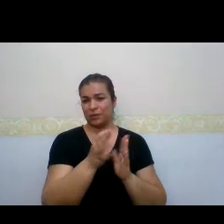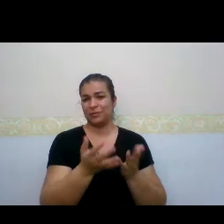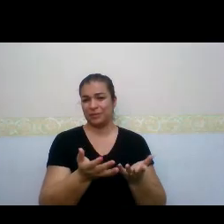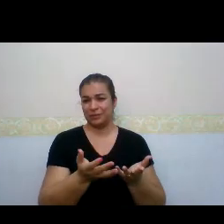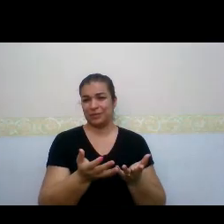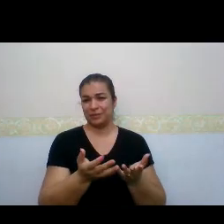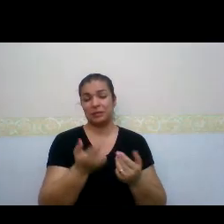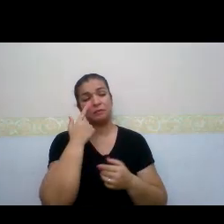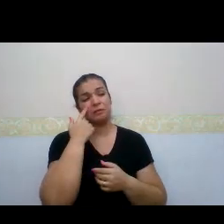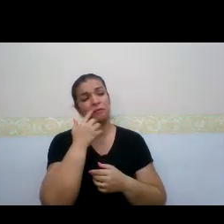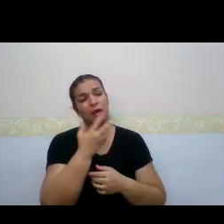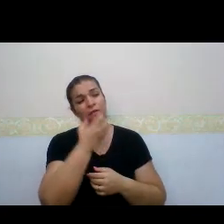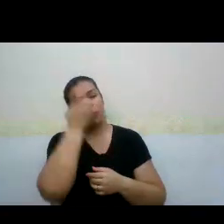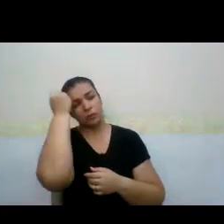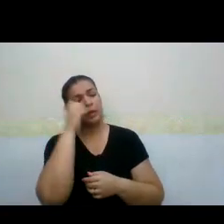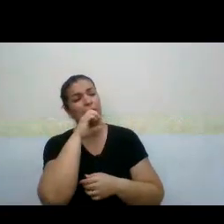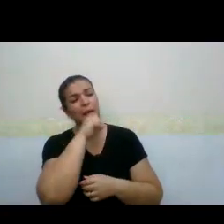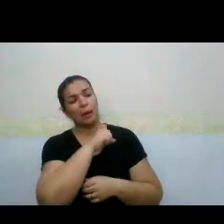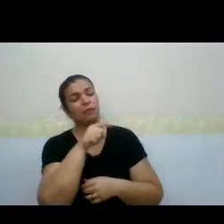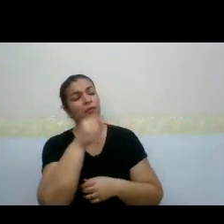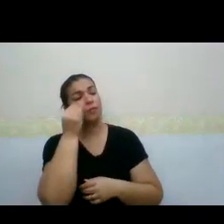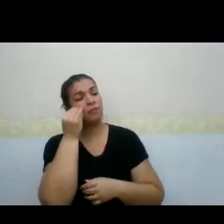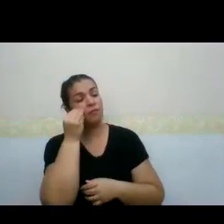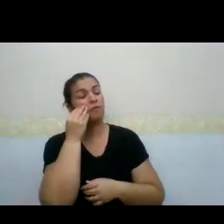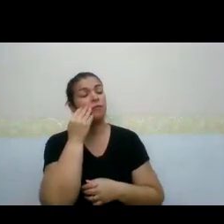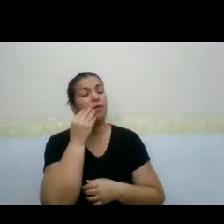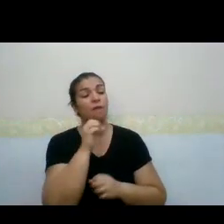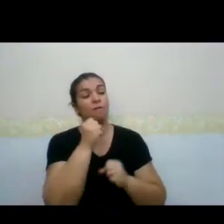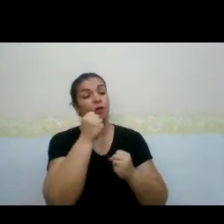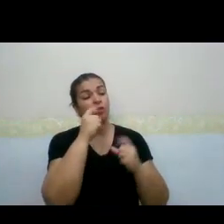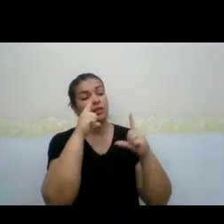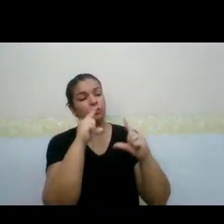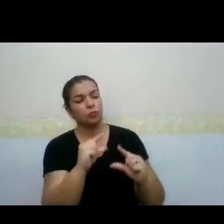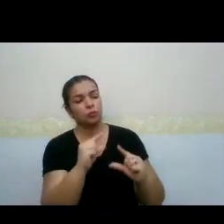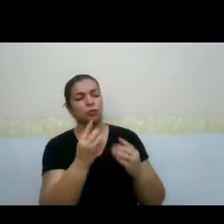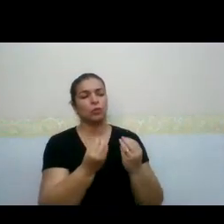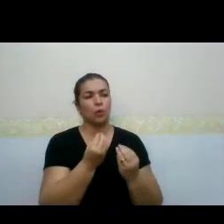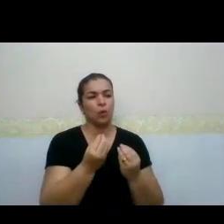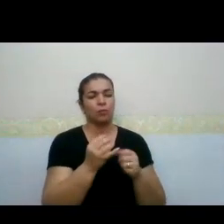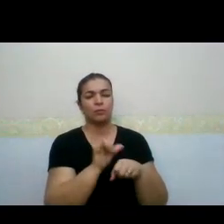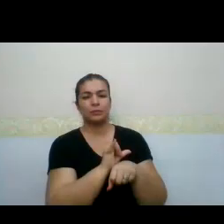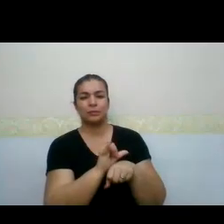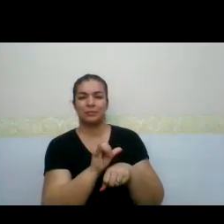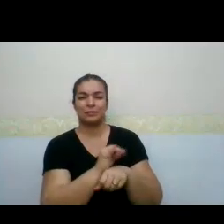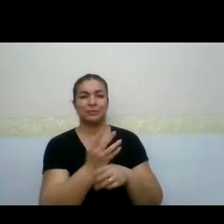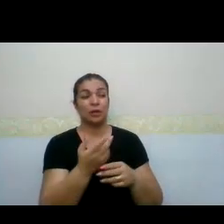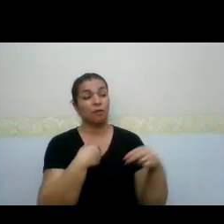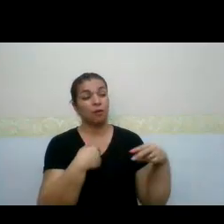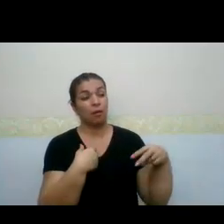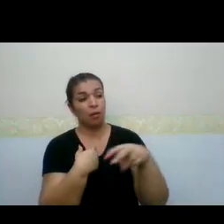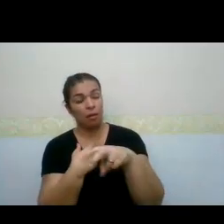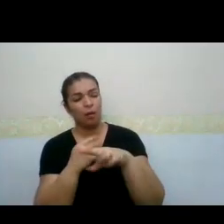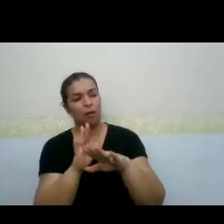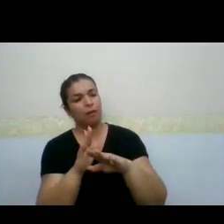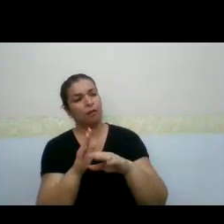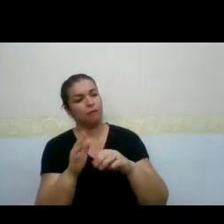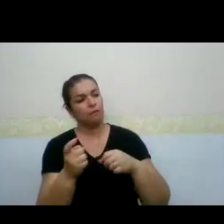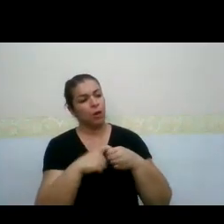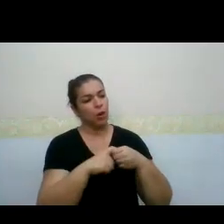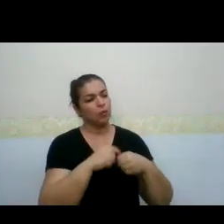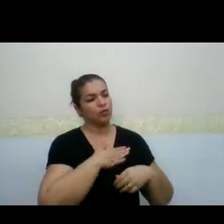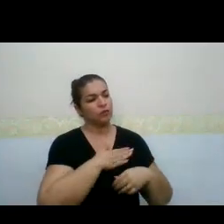está alta demais, vamos diminuir a força para ir a uma velocidade mais baixa, né? Ou você correu, olha, sua amiga lá.